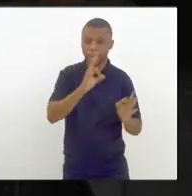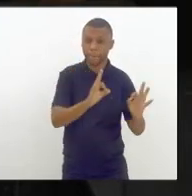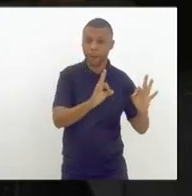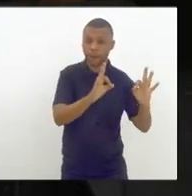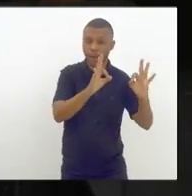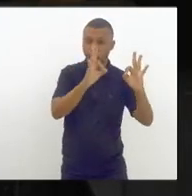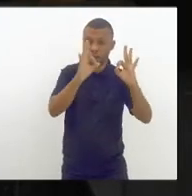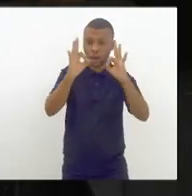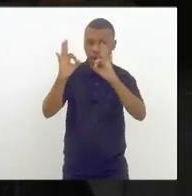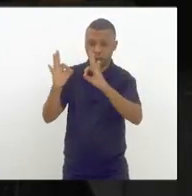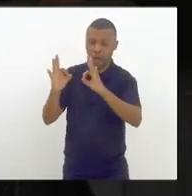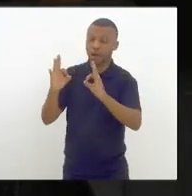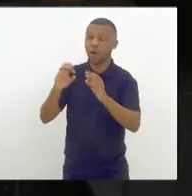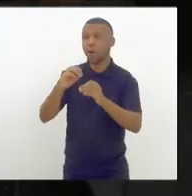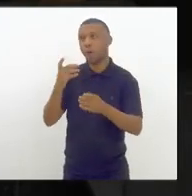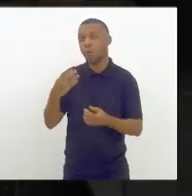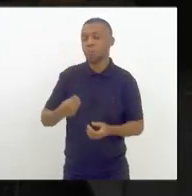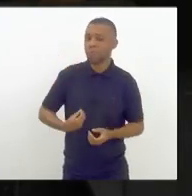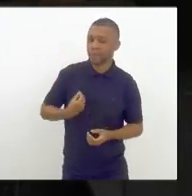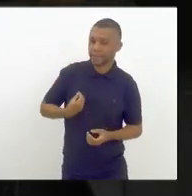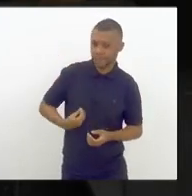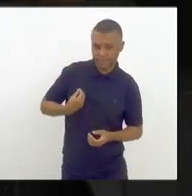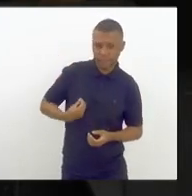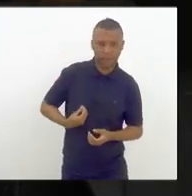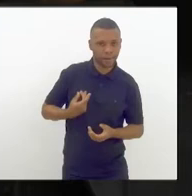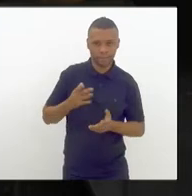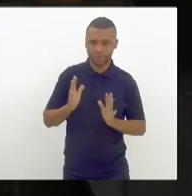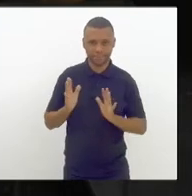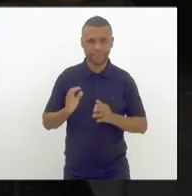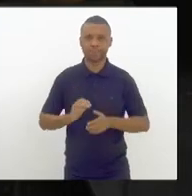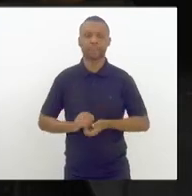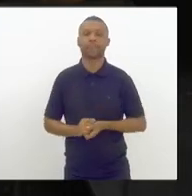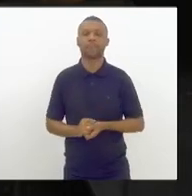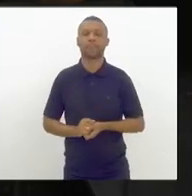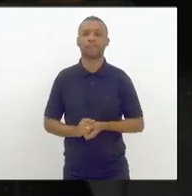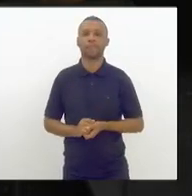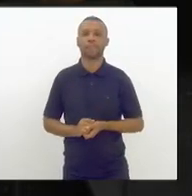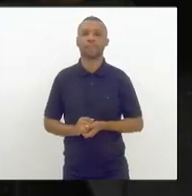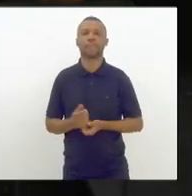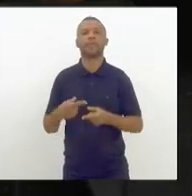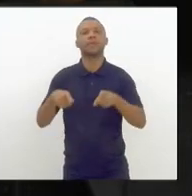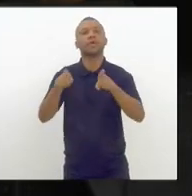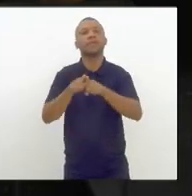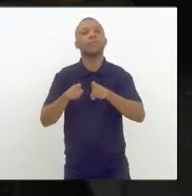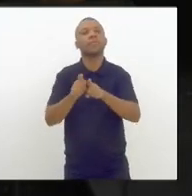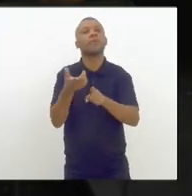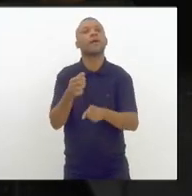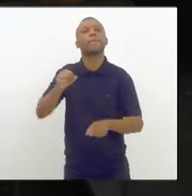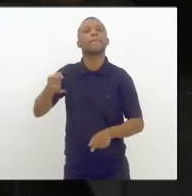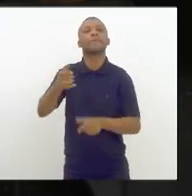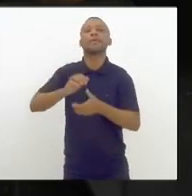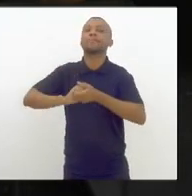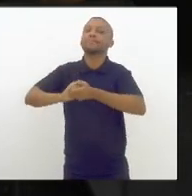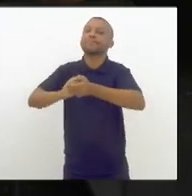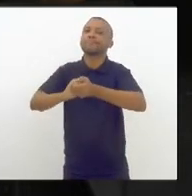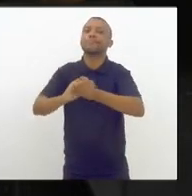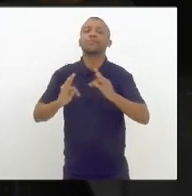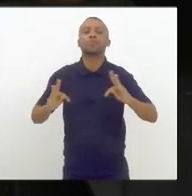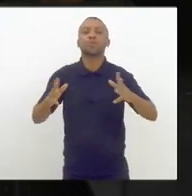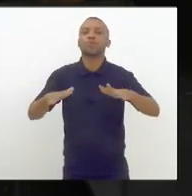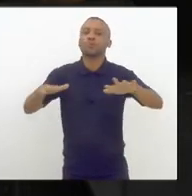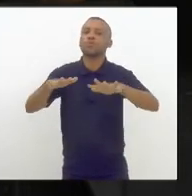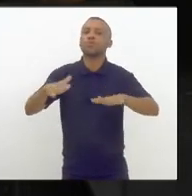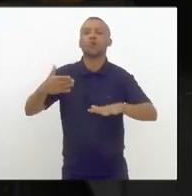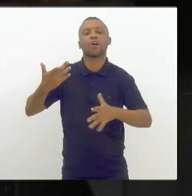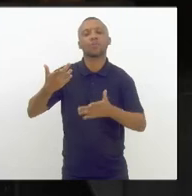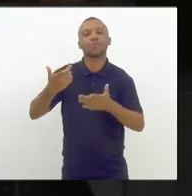de forma presencial ou remota queria cumprimentar todos os nossos